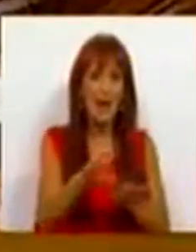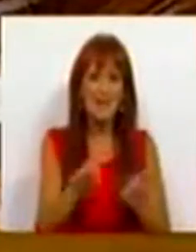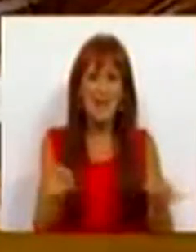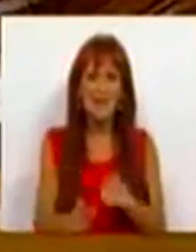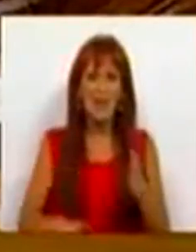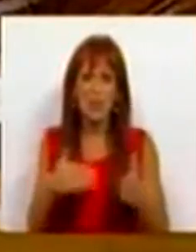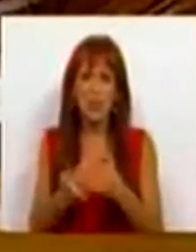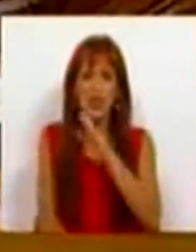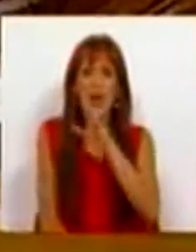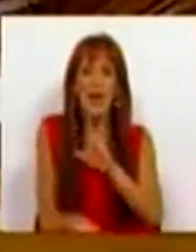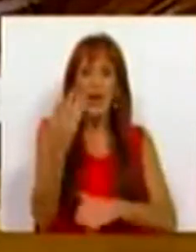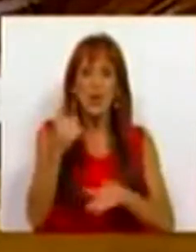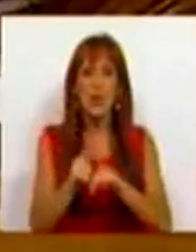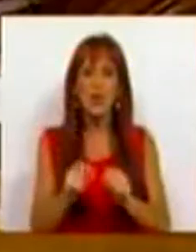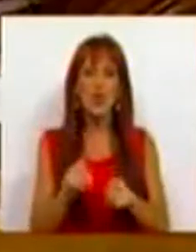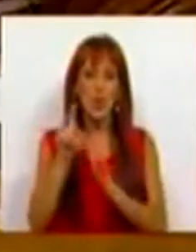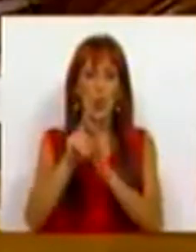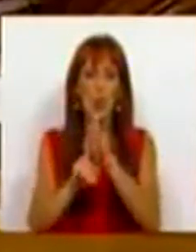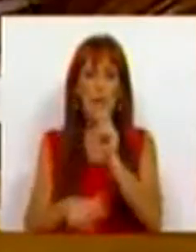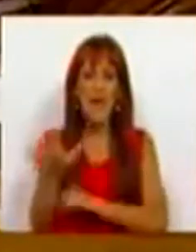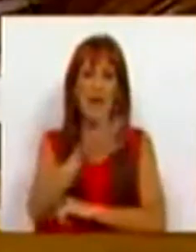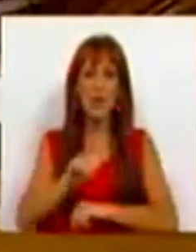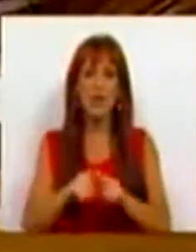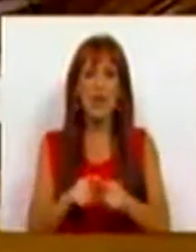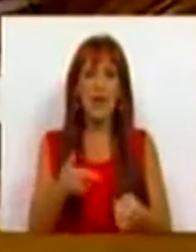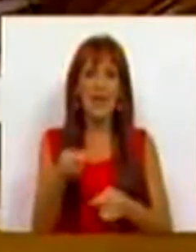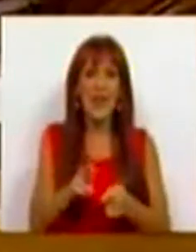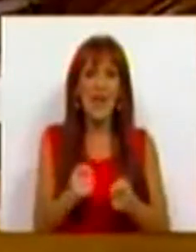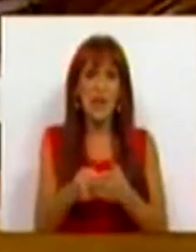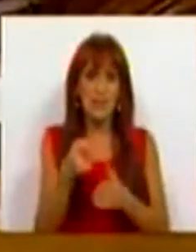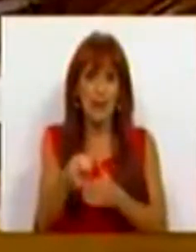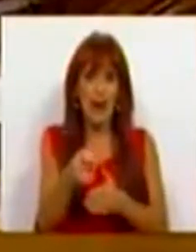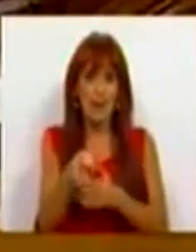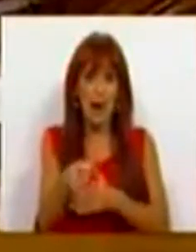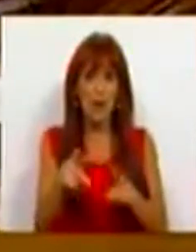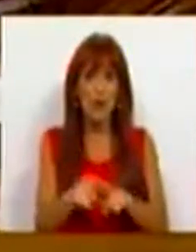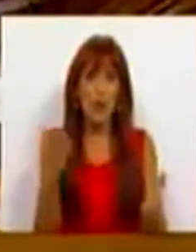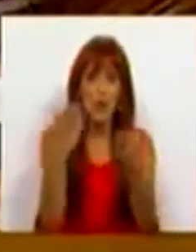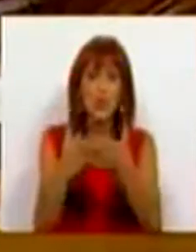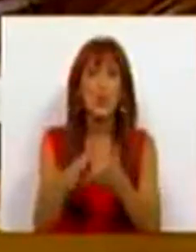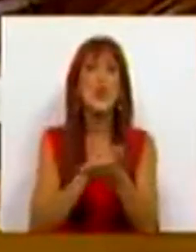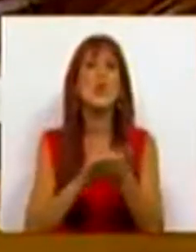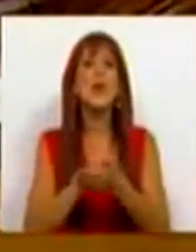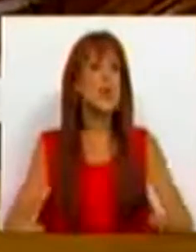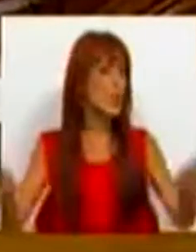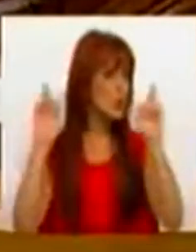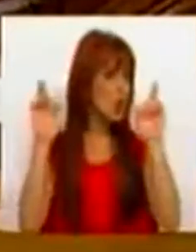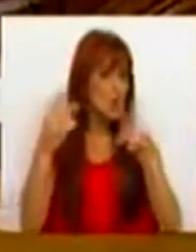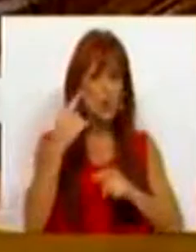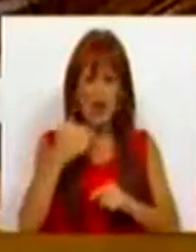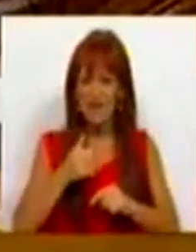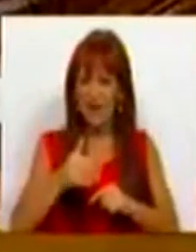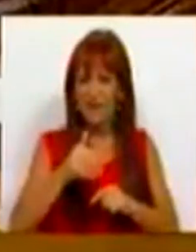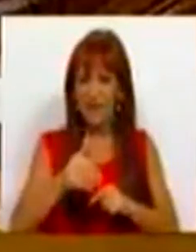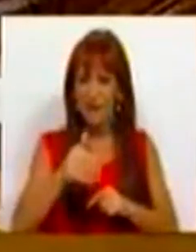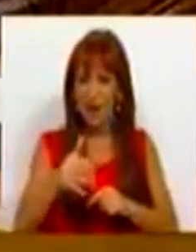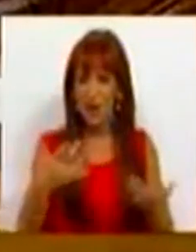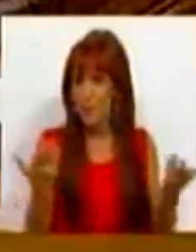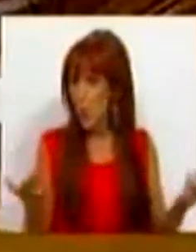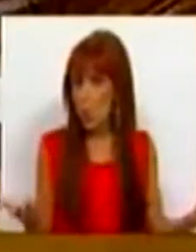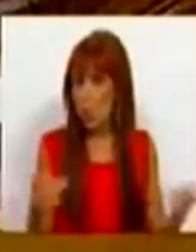da proposta de criação de um Regulamento Nacional de Taxas e Emolumentos, cujo estudo de base esperamos ser conhecido muito em breve.